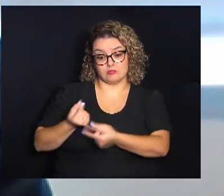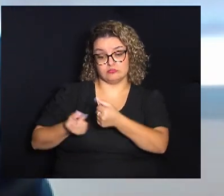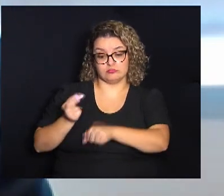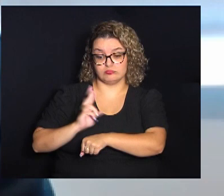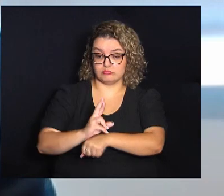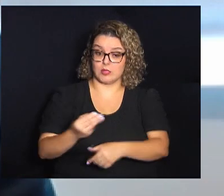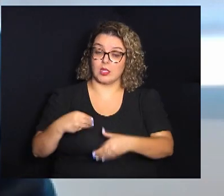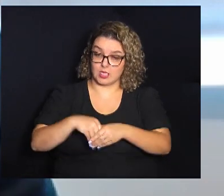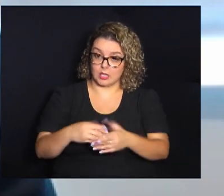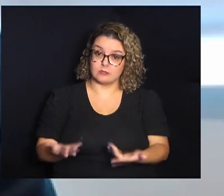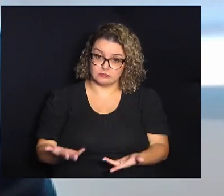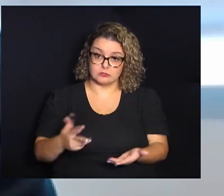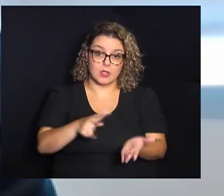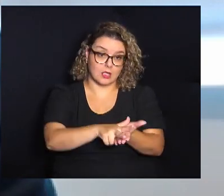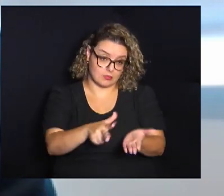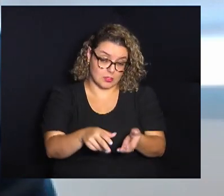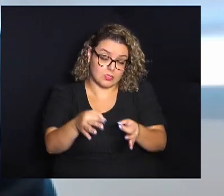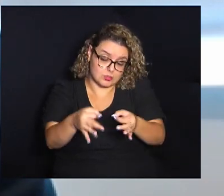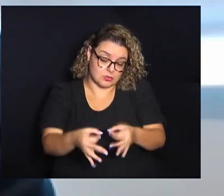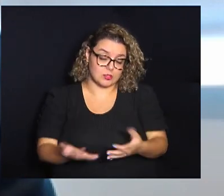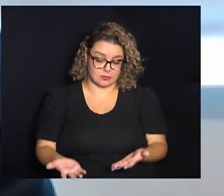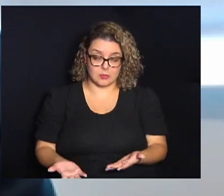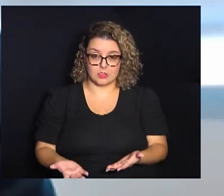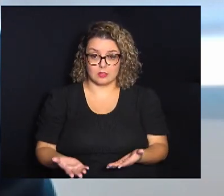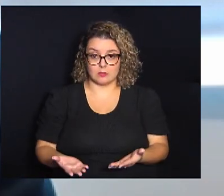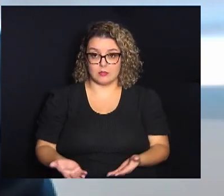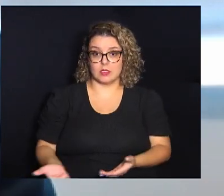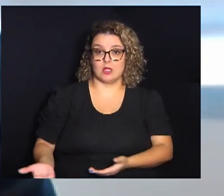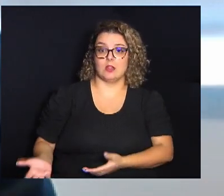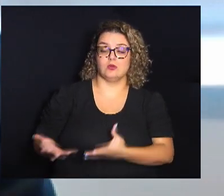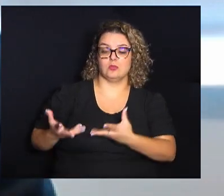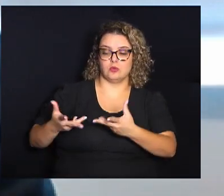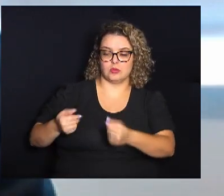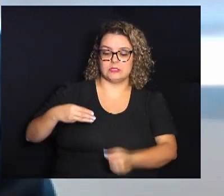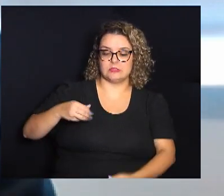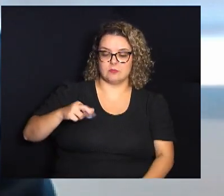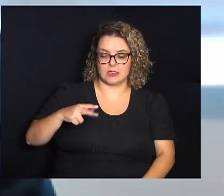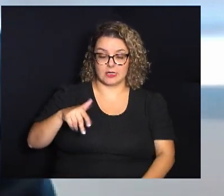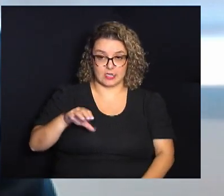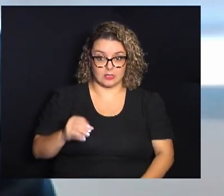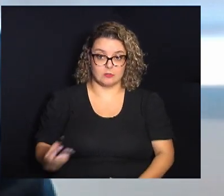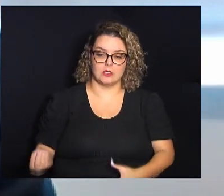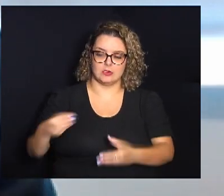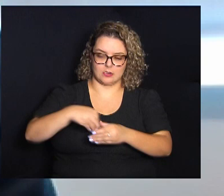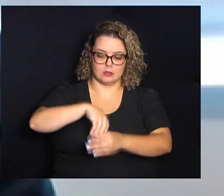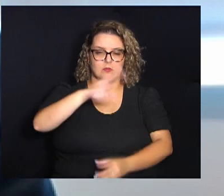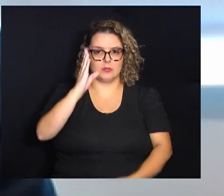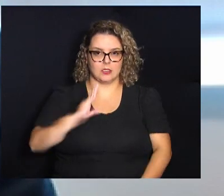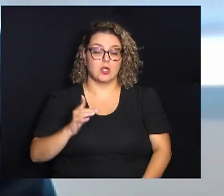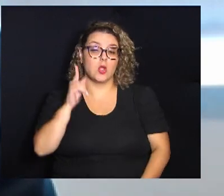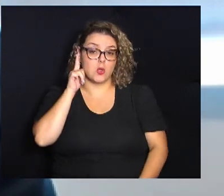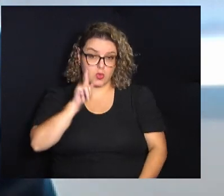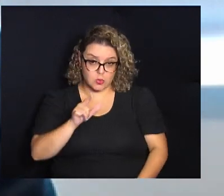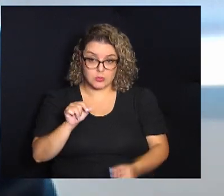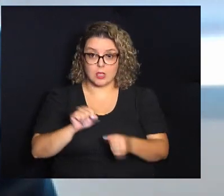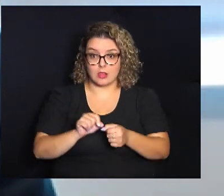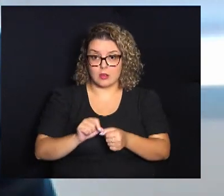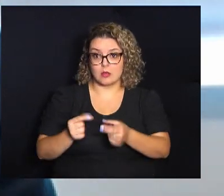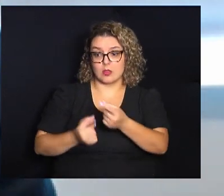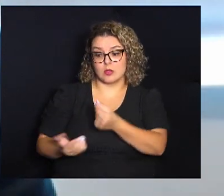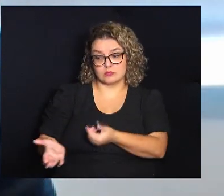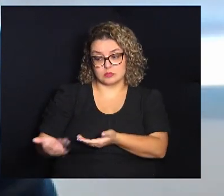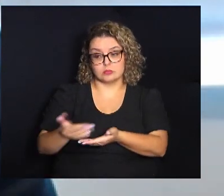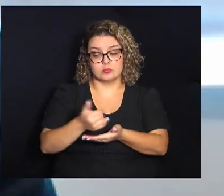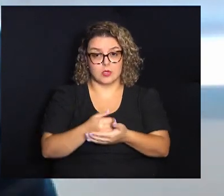regulamentação vem justamente para isso, né, para você trazer esse mercado para aqui, para dentro do Brasil, e com isso você consegue fazer uma arrecadação